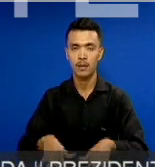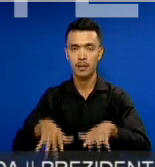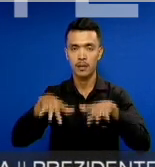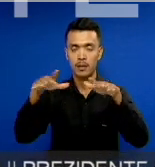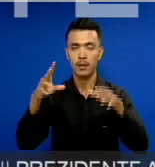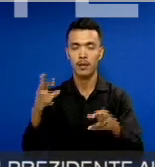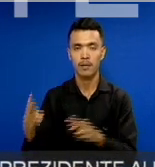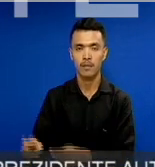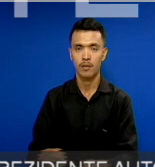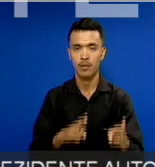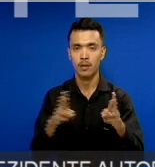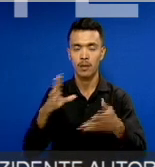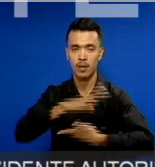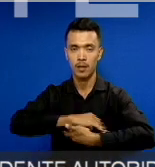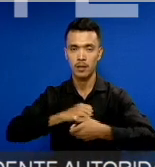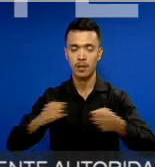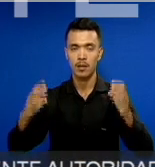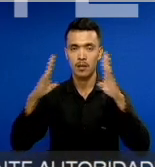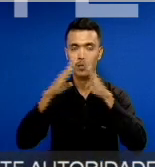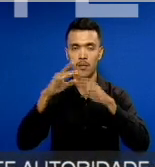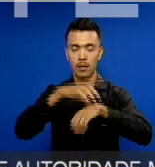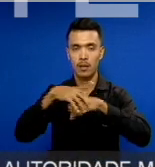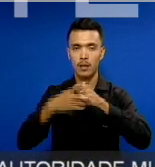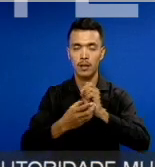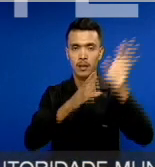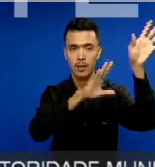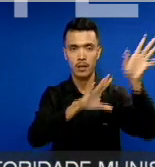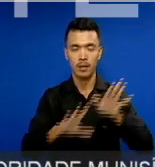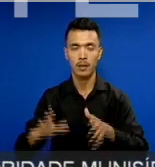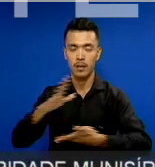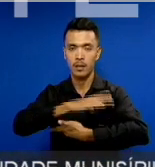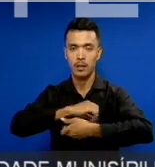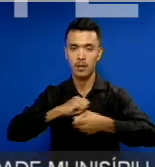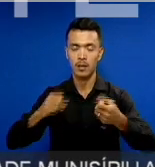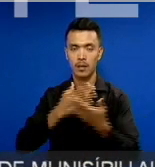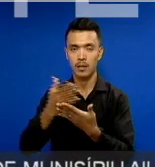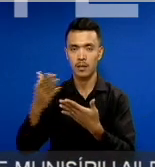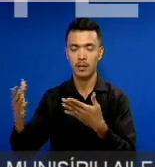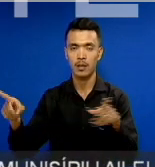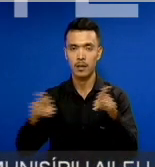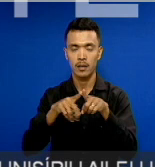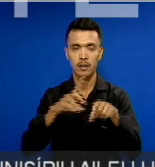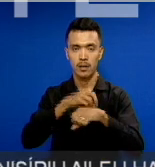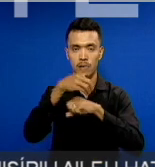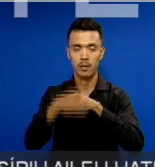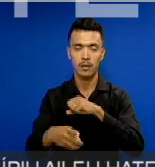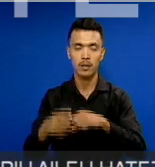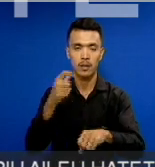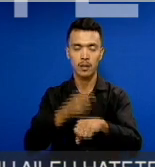beso, mota sob uma, rai halai, estraga emanecessão. Desastres naturais. Tempo